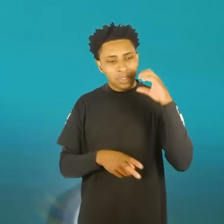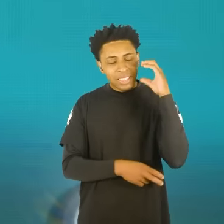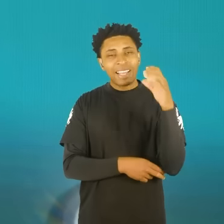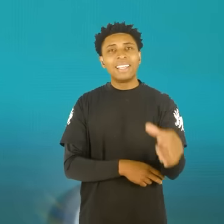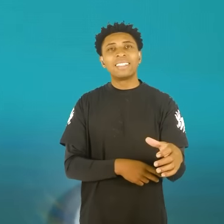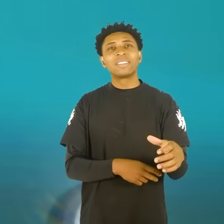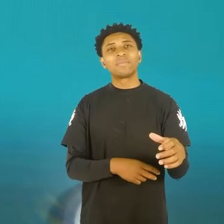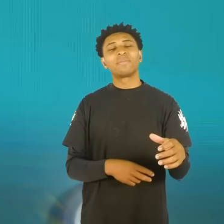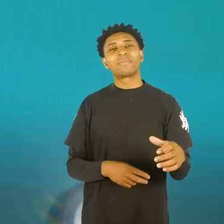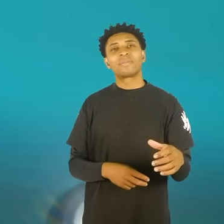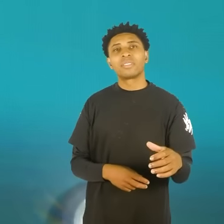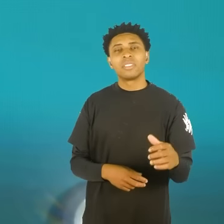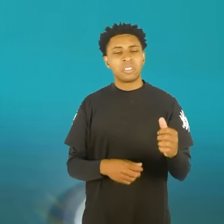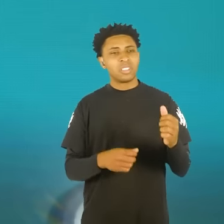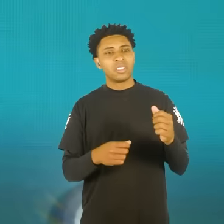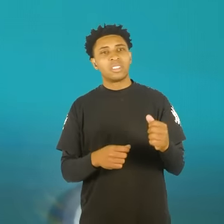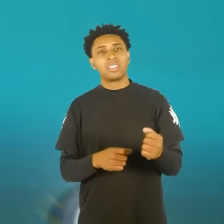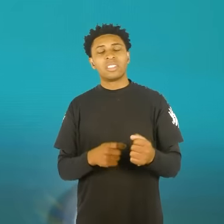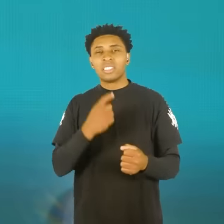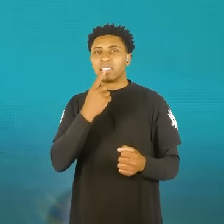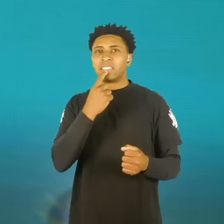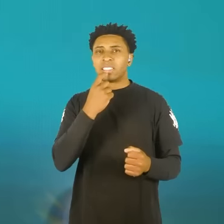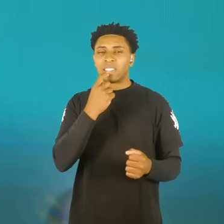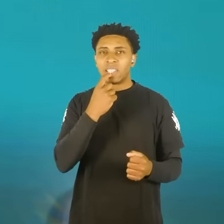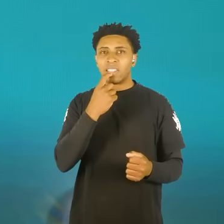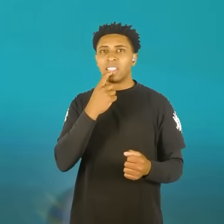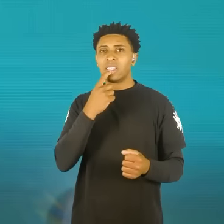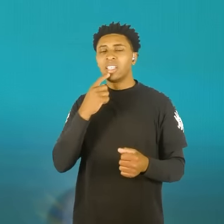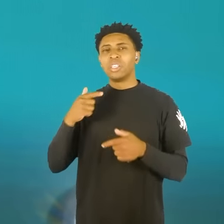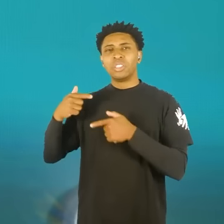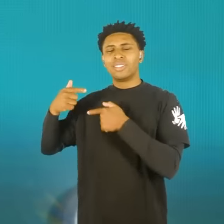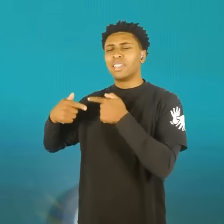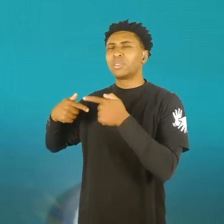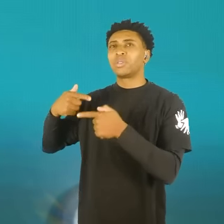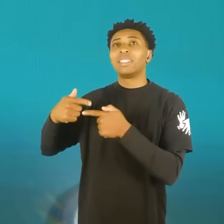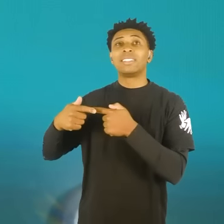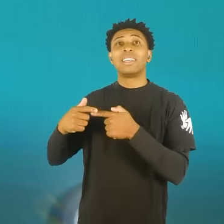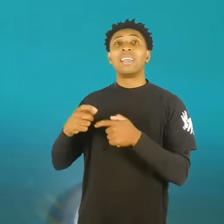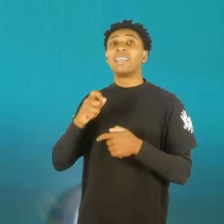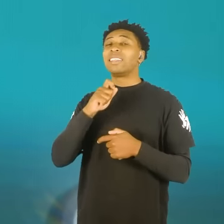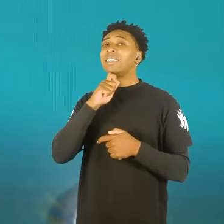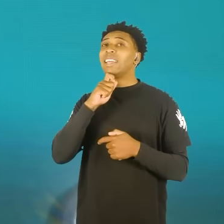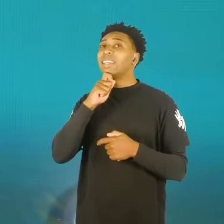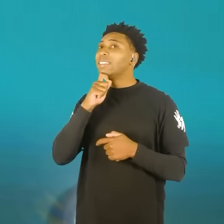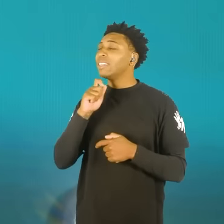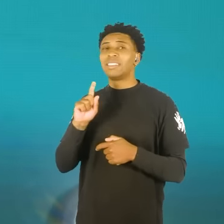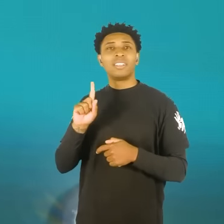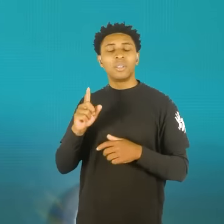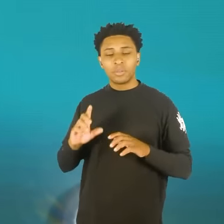Abel. Sangue de gerações que não nasceram, sangue de pessoas que estão